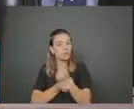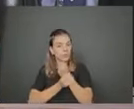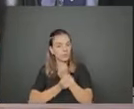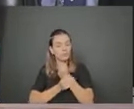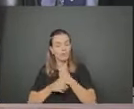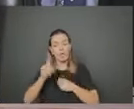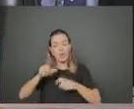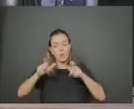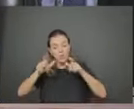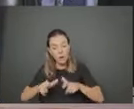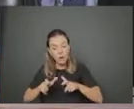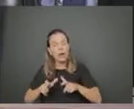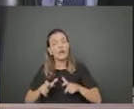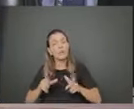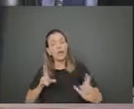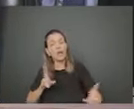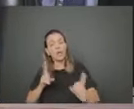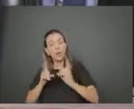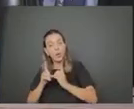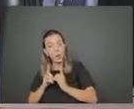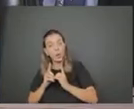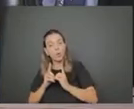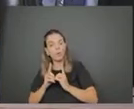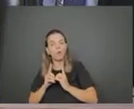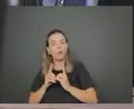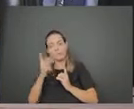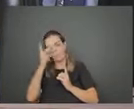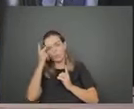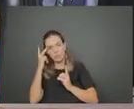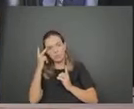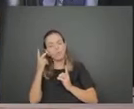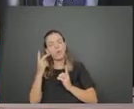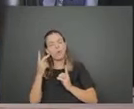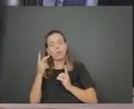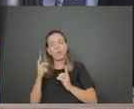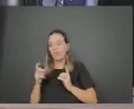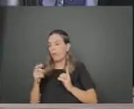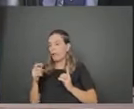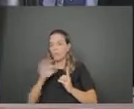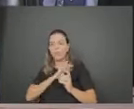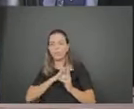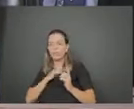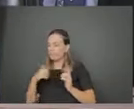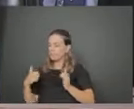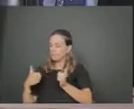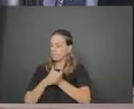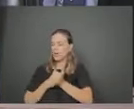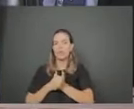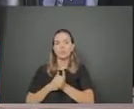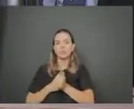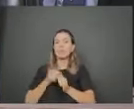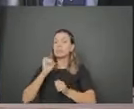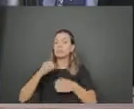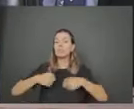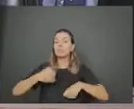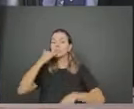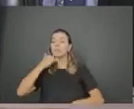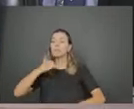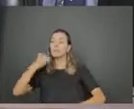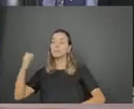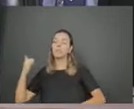vendedor para fazer a transação ali na frente da polícia e, se precisar, ele aciona ali o interfone policial que está de plantão do atendimento.